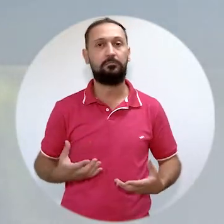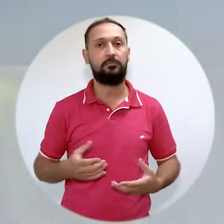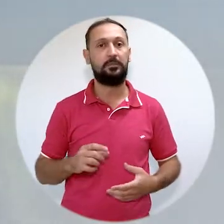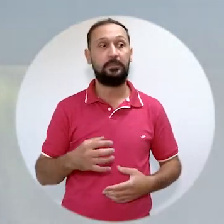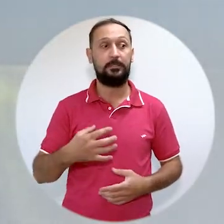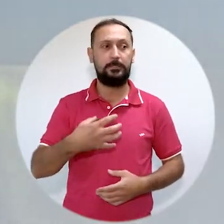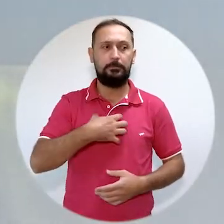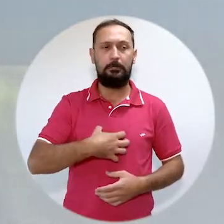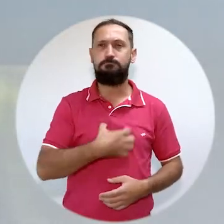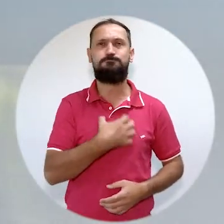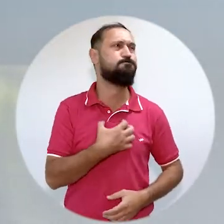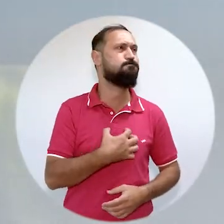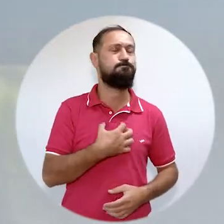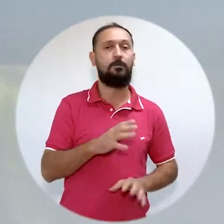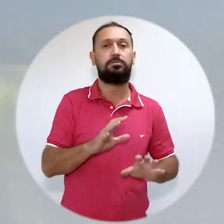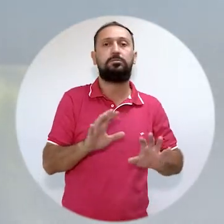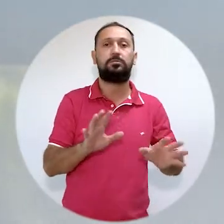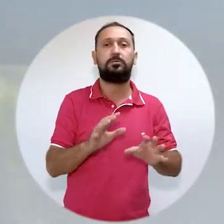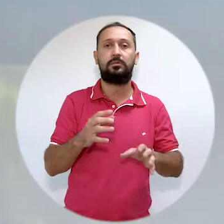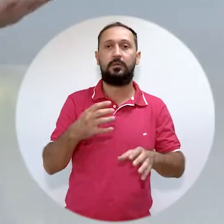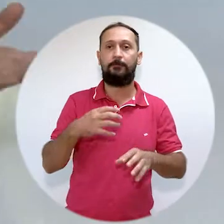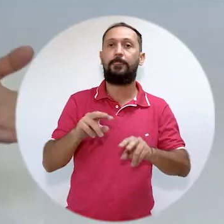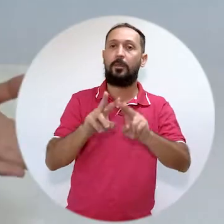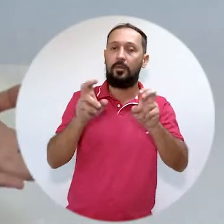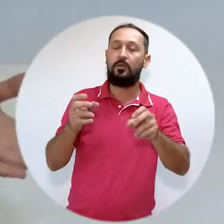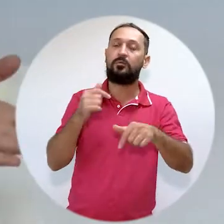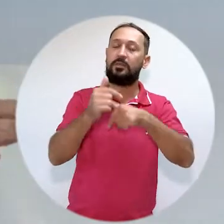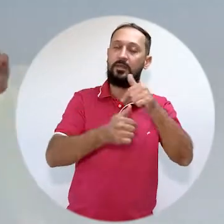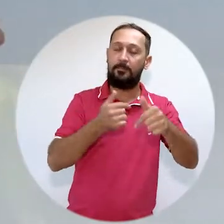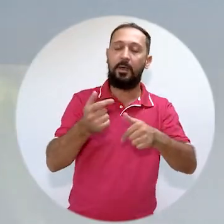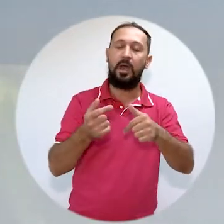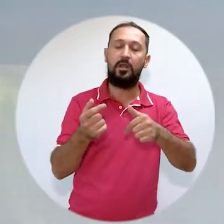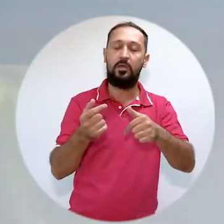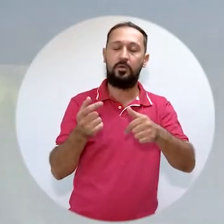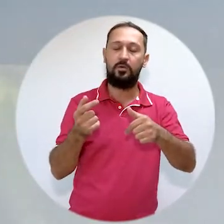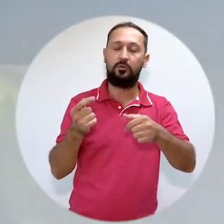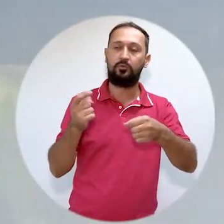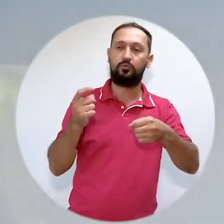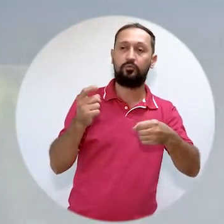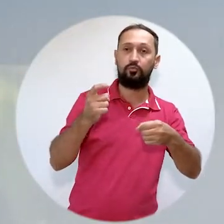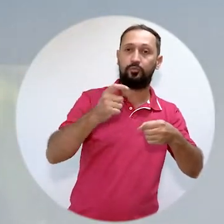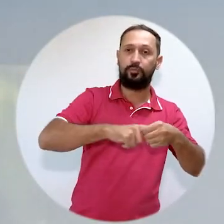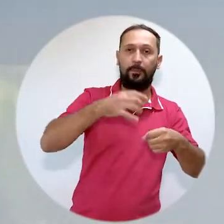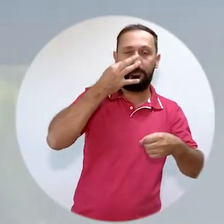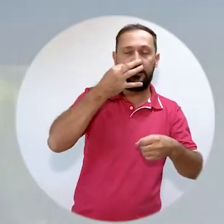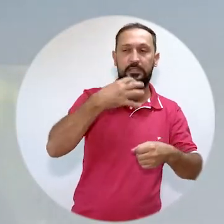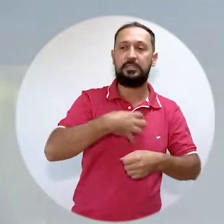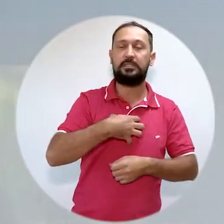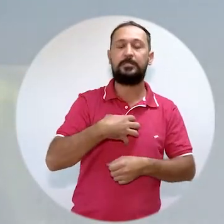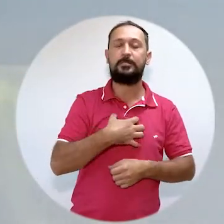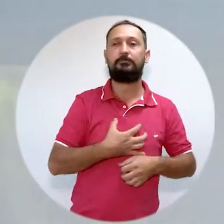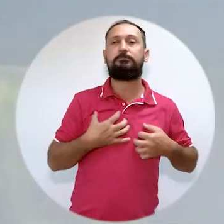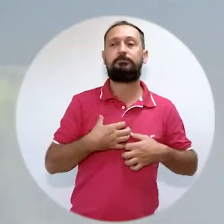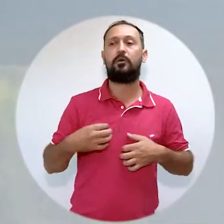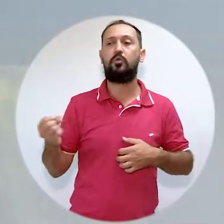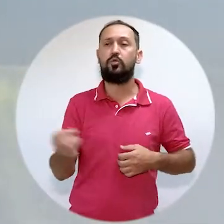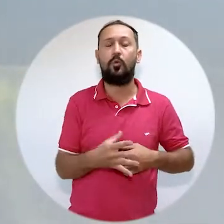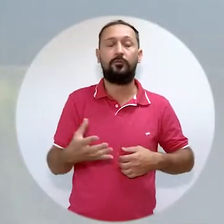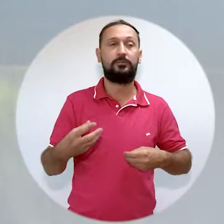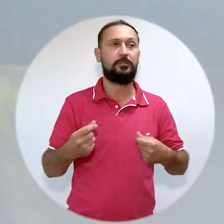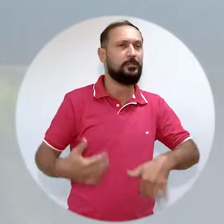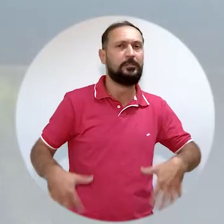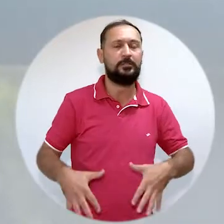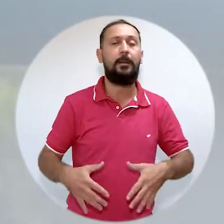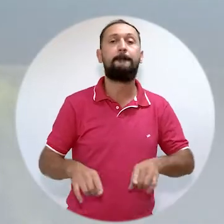essa questão da irritação é uma coisa que eu também estou voltando para o presencial e eu sinto que dá uma certa irritação lidar